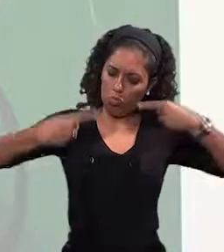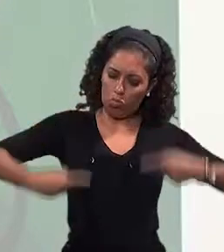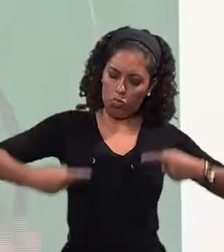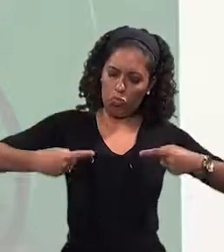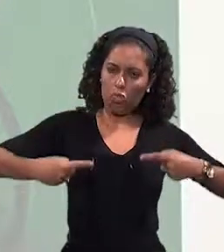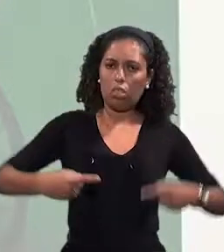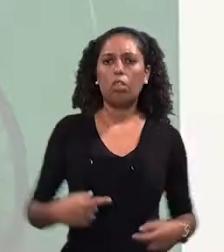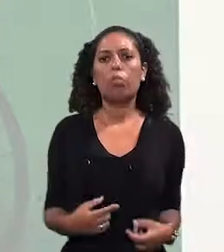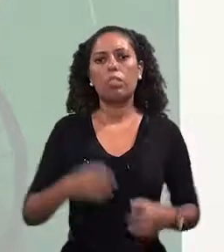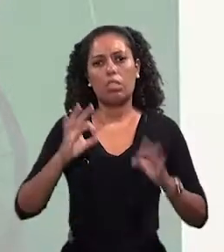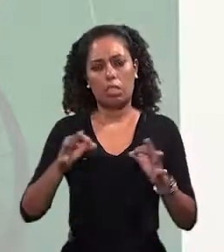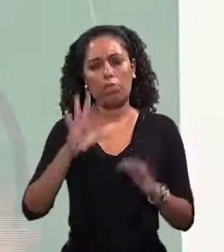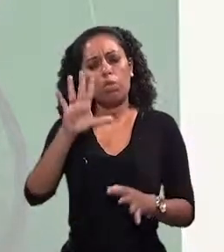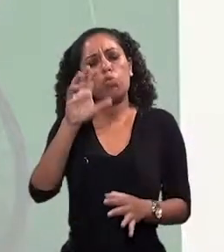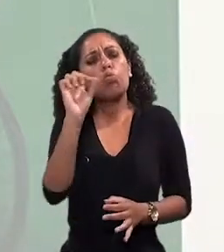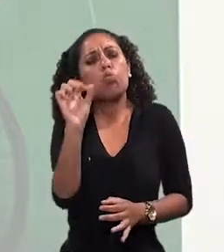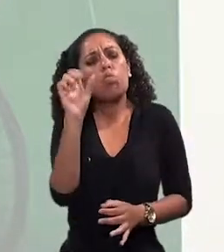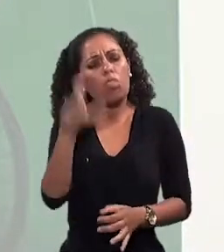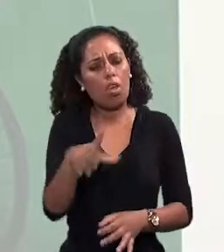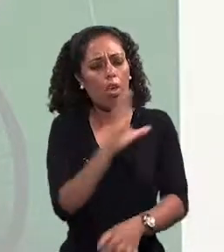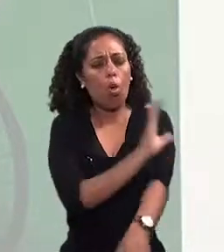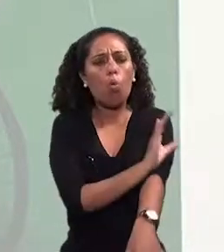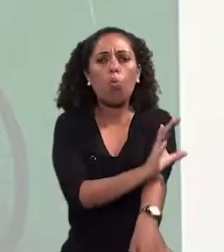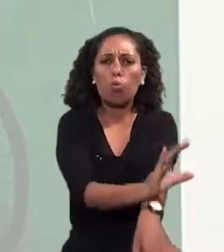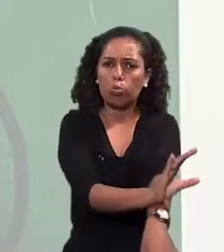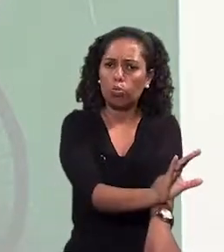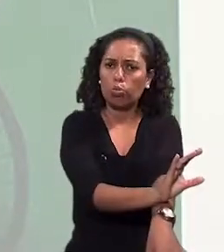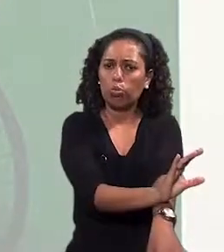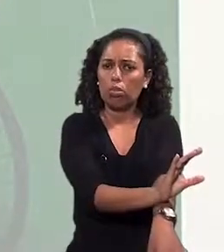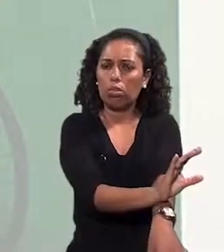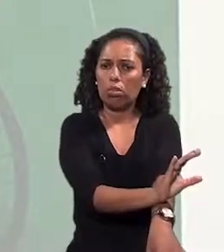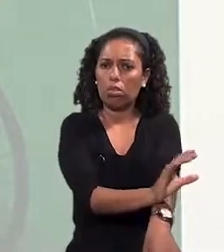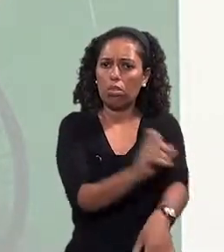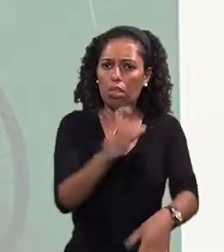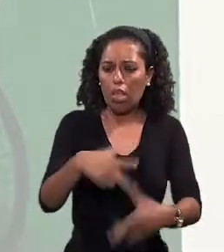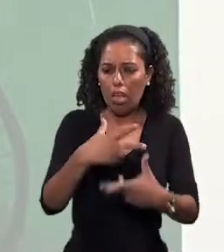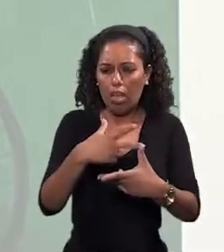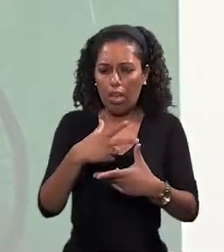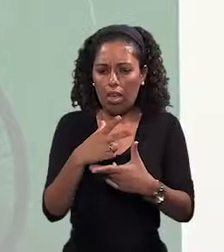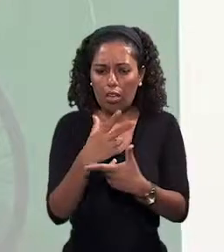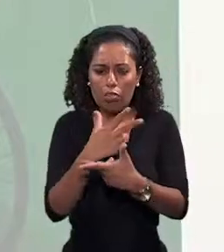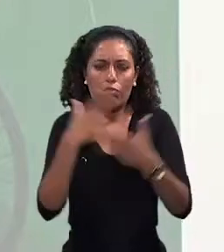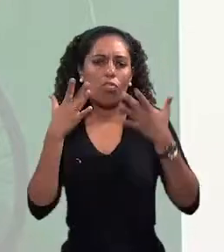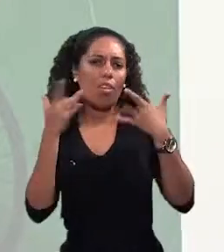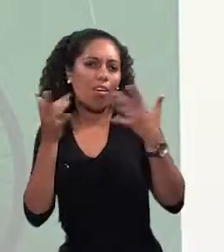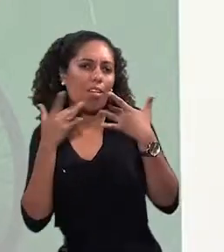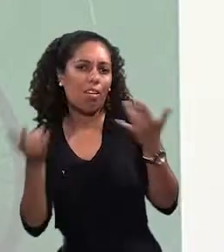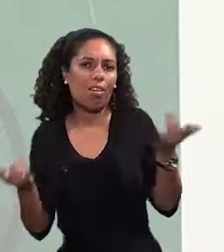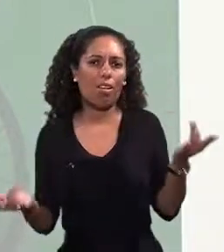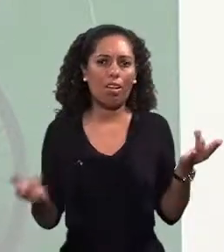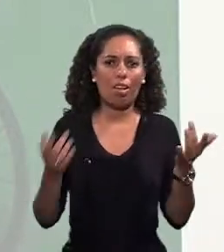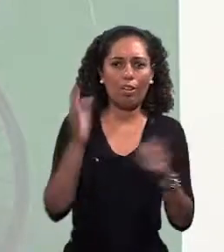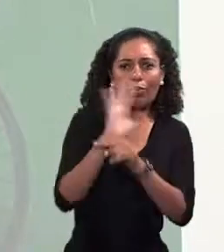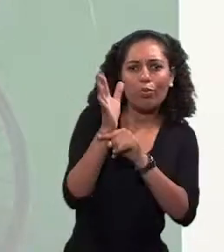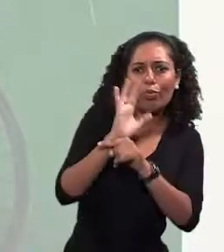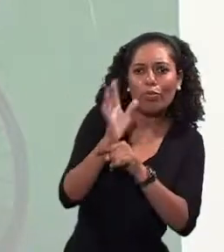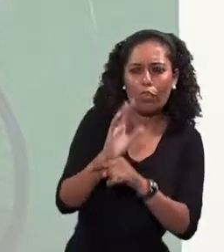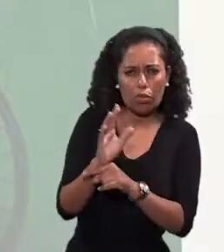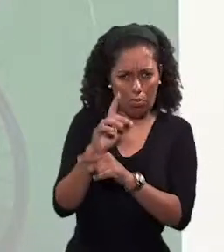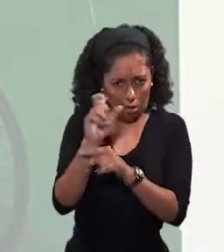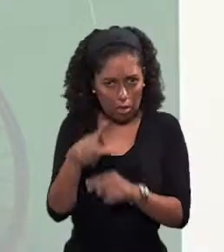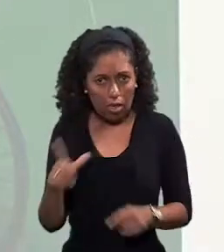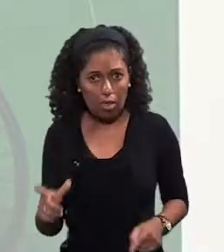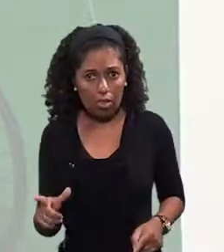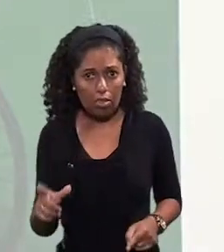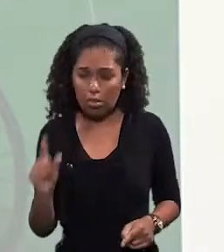e Renan, né, se é a cultura, se não é. O que é cultura? Não são só as manifestações culturais, as artes, o teatro, os filmes